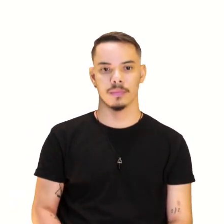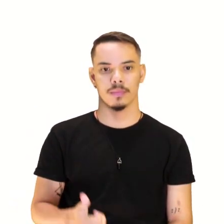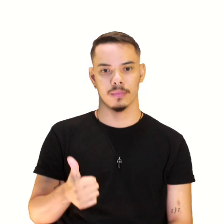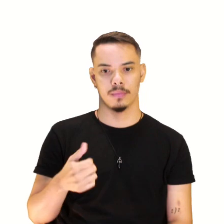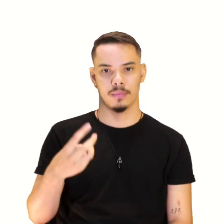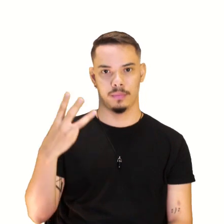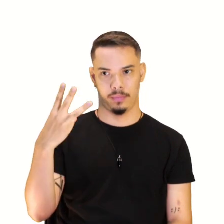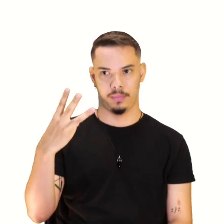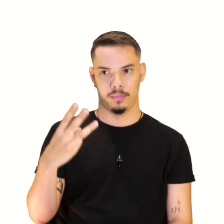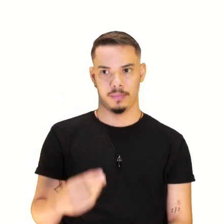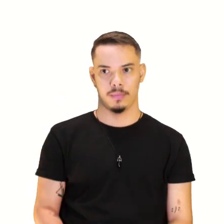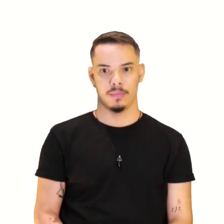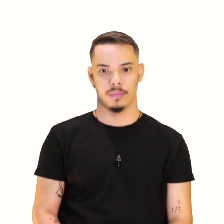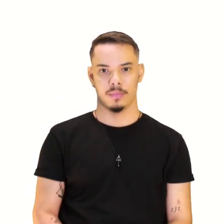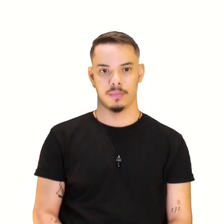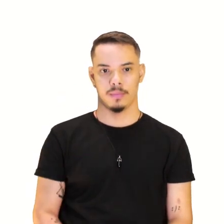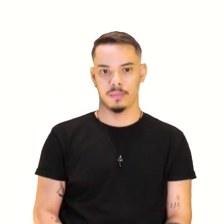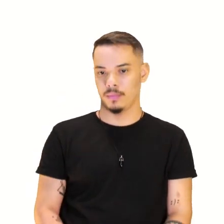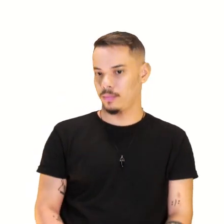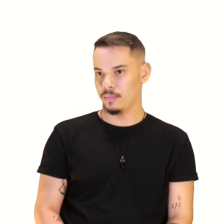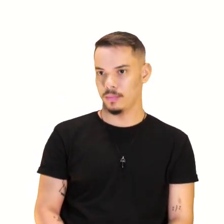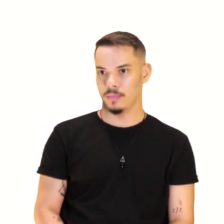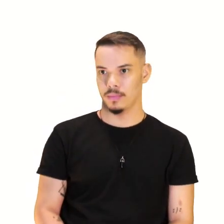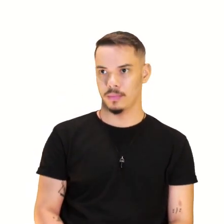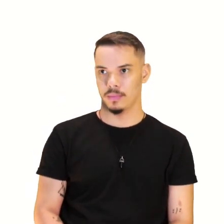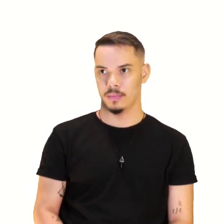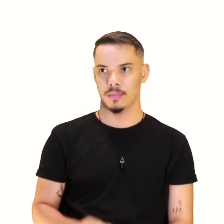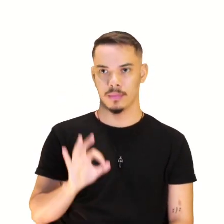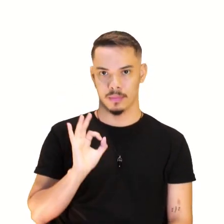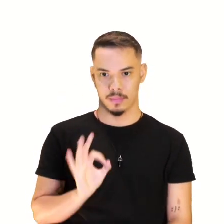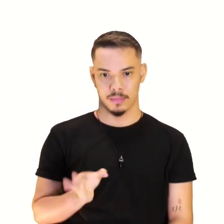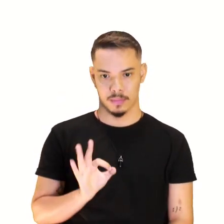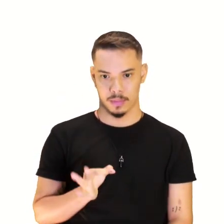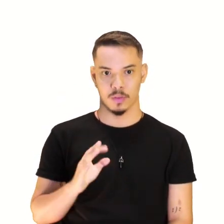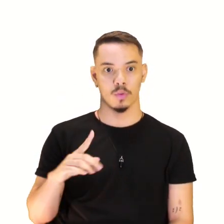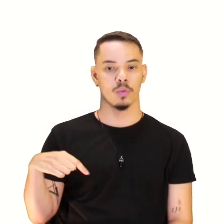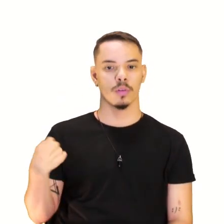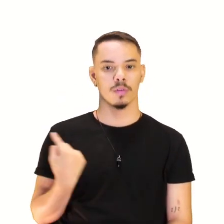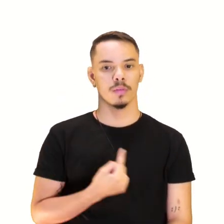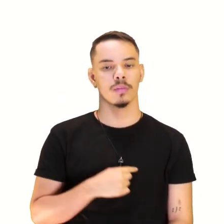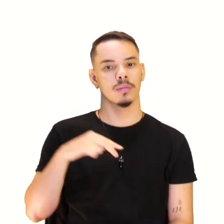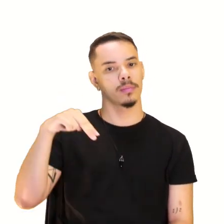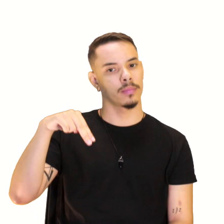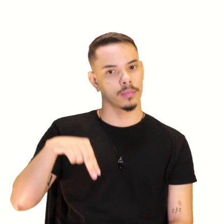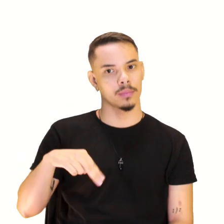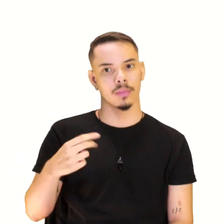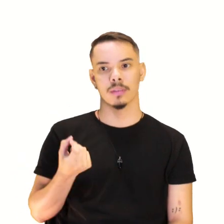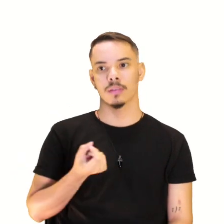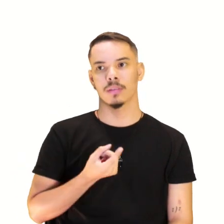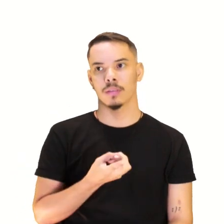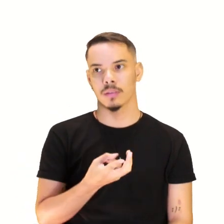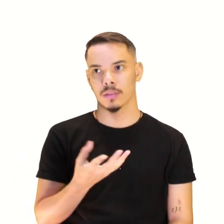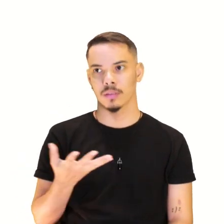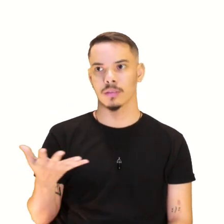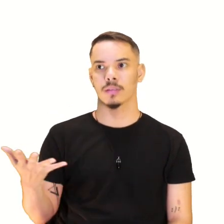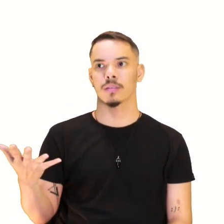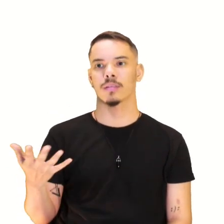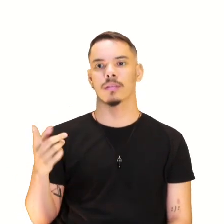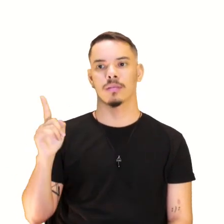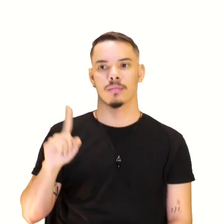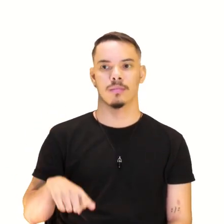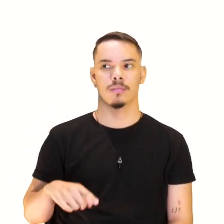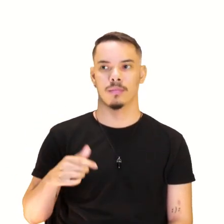Deu 13, né? Legal. Então quer dizer que o nosso N aí, a quantidade de termos